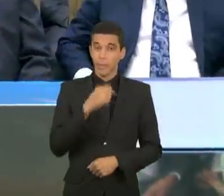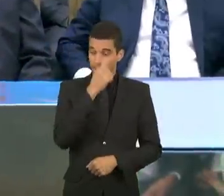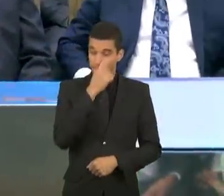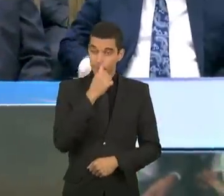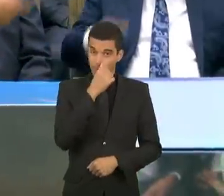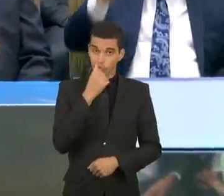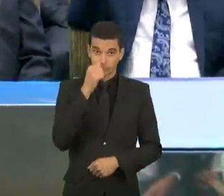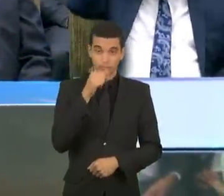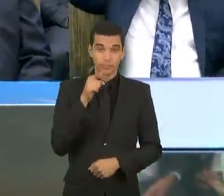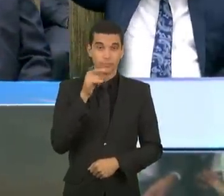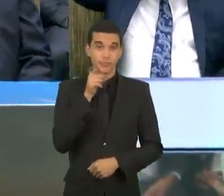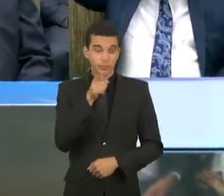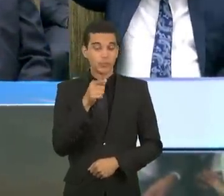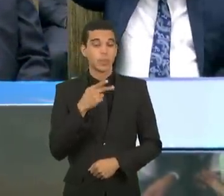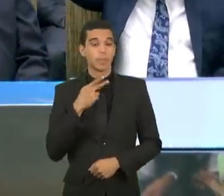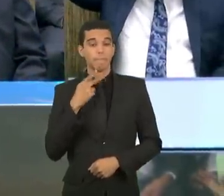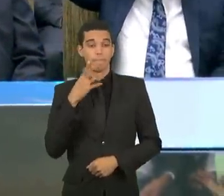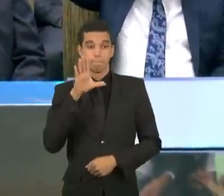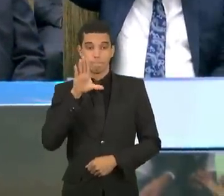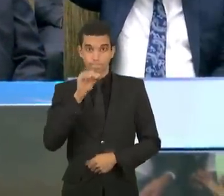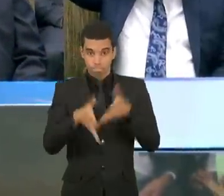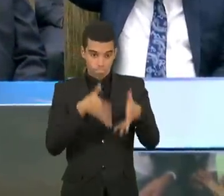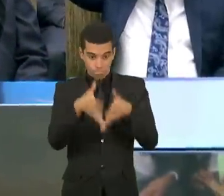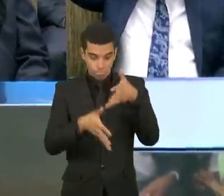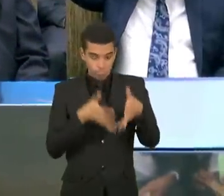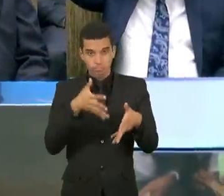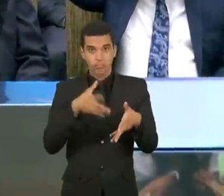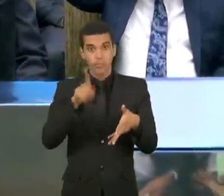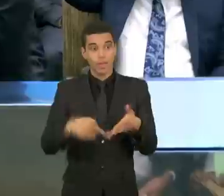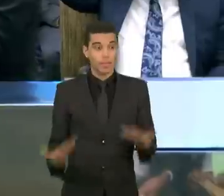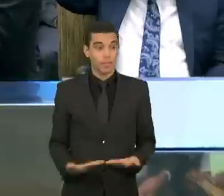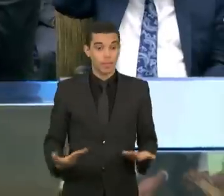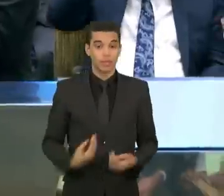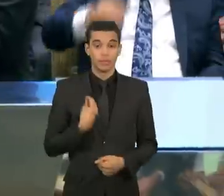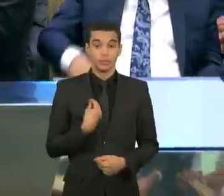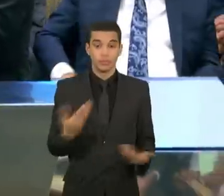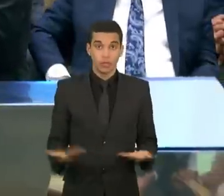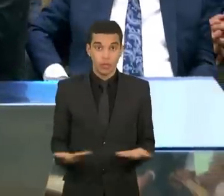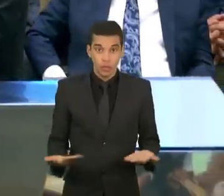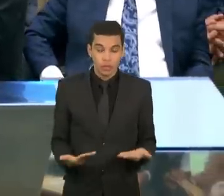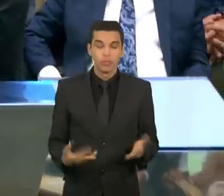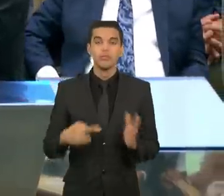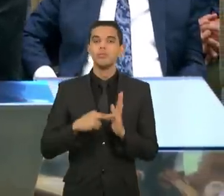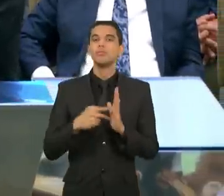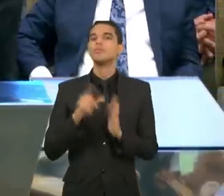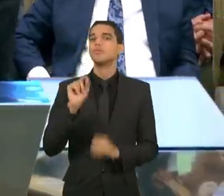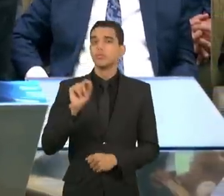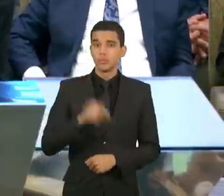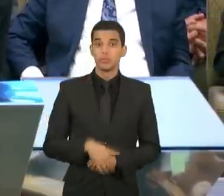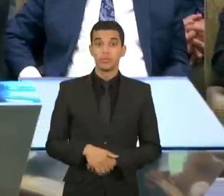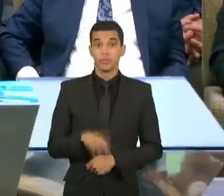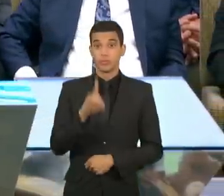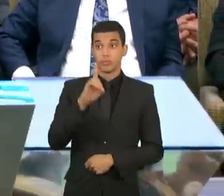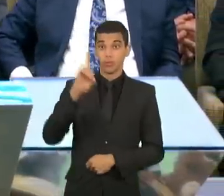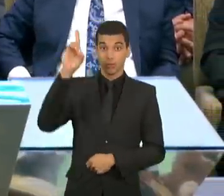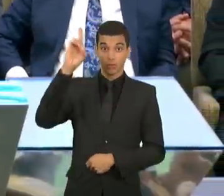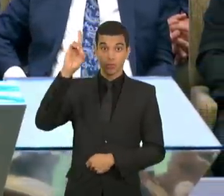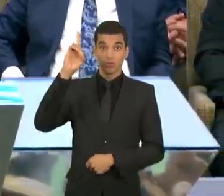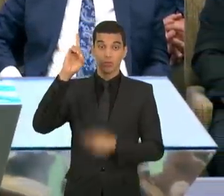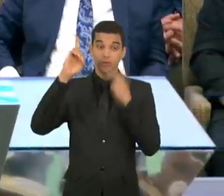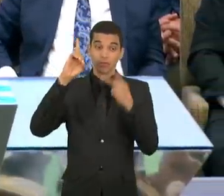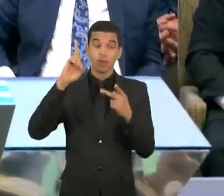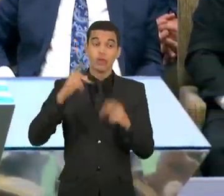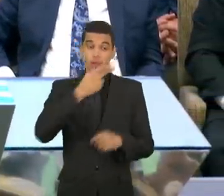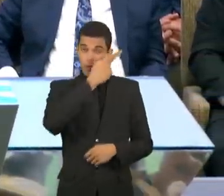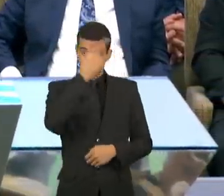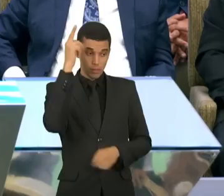Ela pode mudar quando acabar de falar. Isso quer dizer que há possibilidade. Deus está dizendo, ele está destituído da glória de Deus